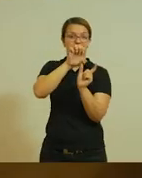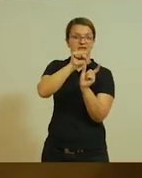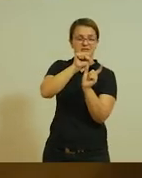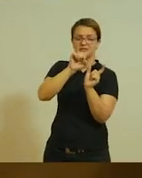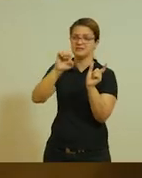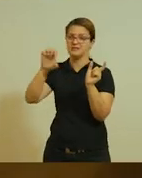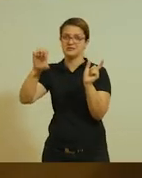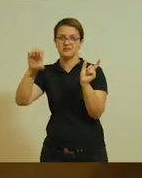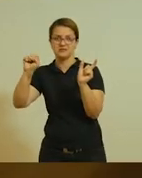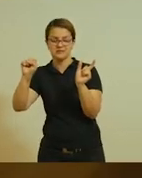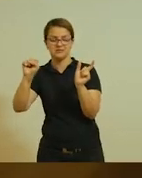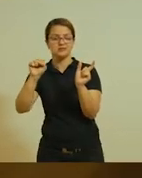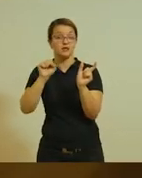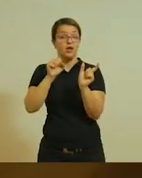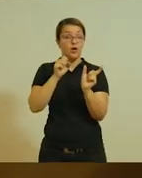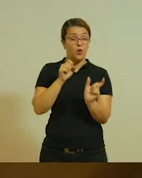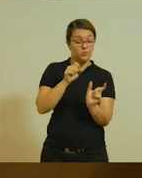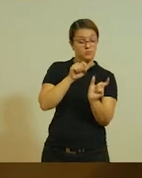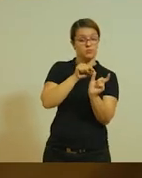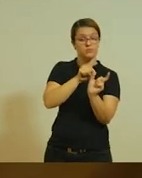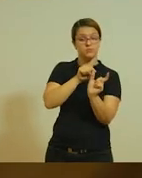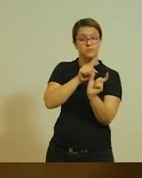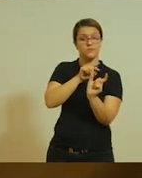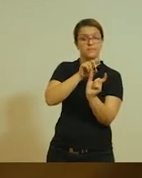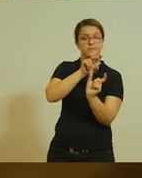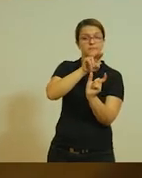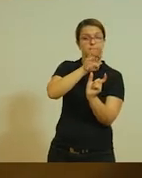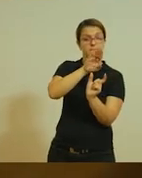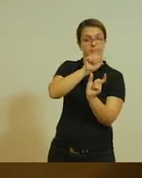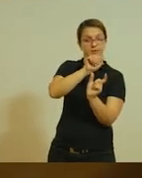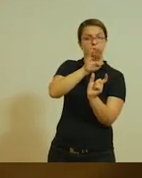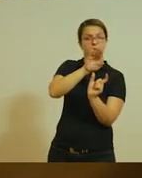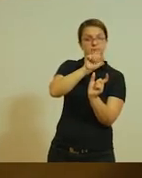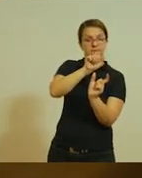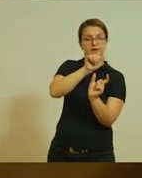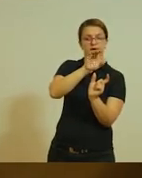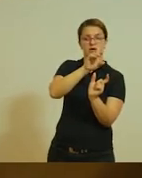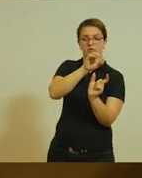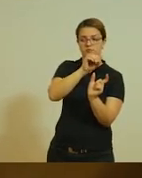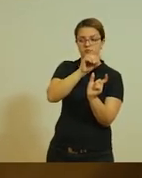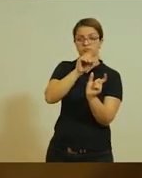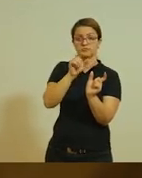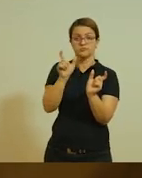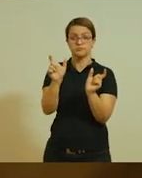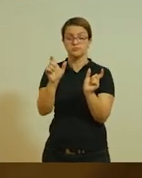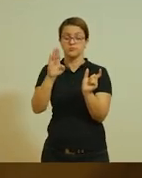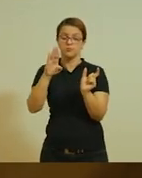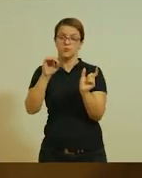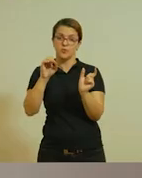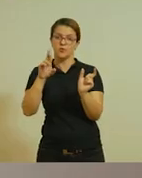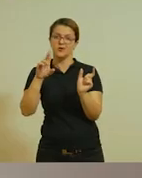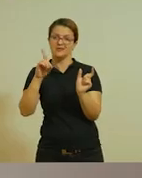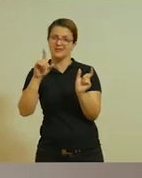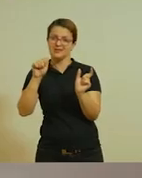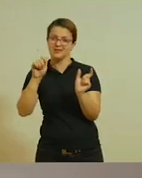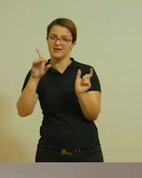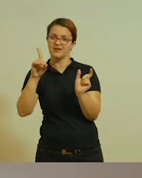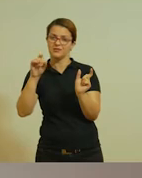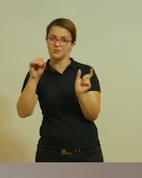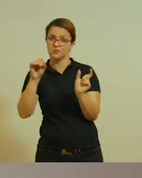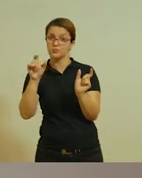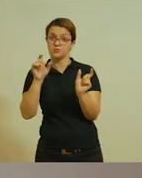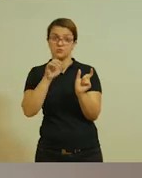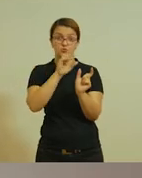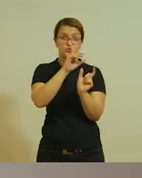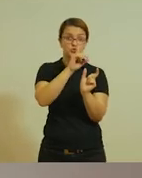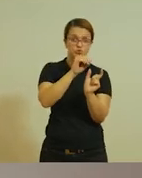palavra, babados, bordados. Tá vendo? E você vai explorar isso com ela. Tem mais rimas aqui